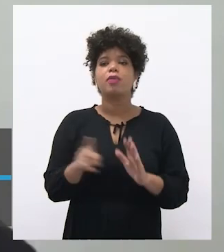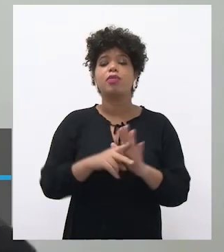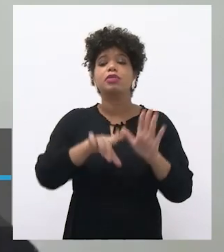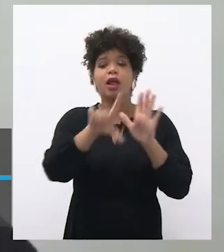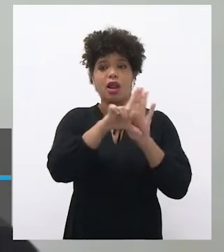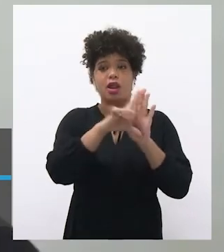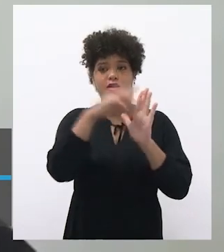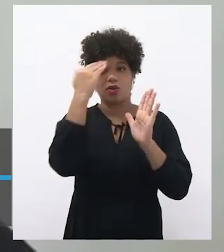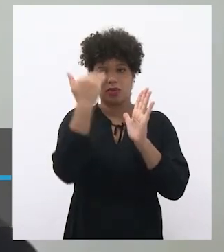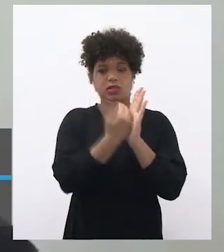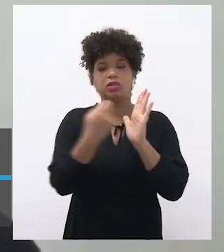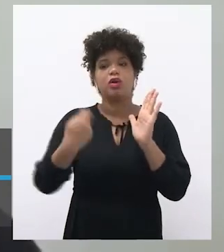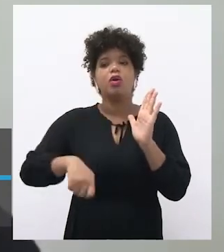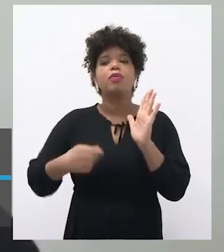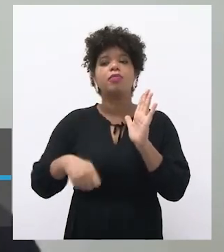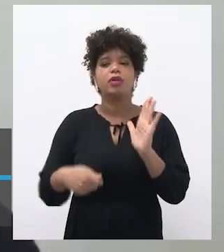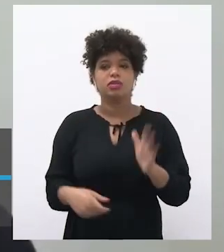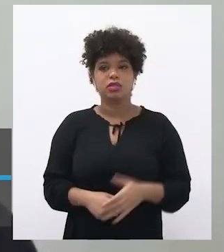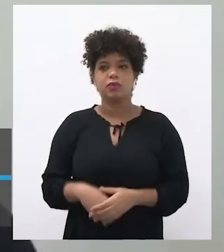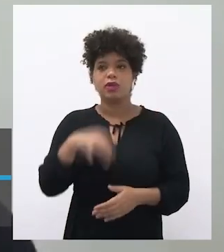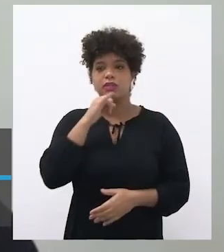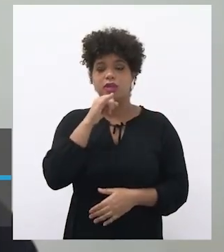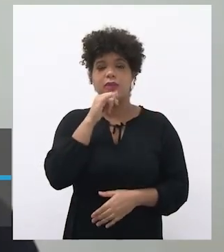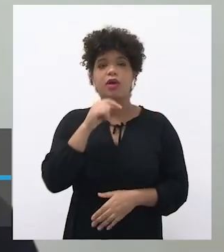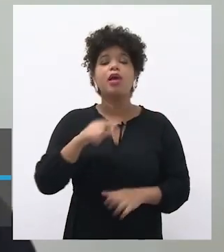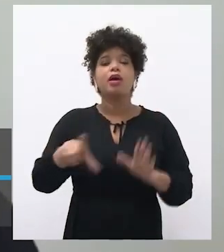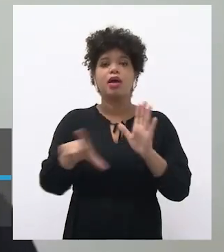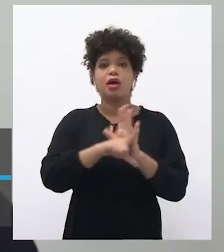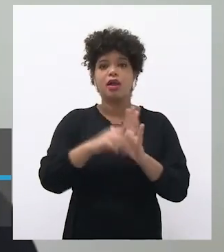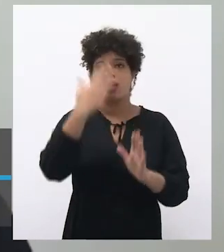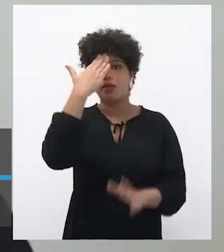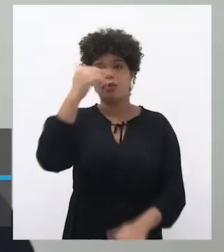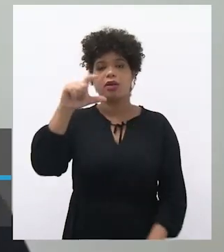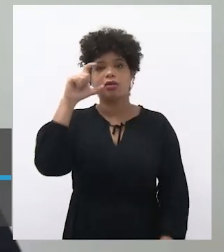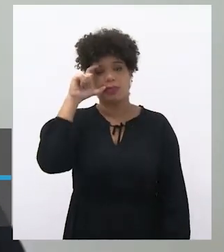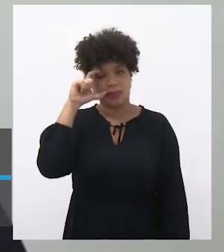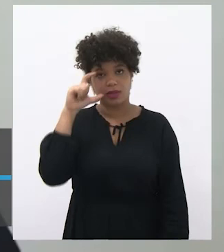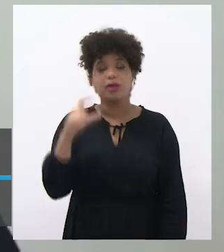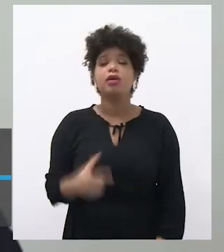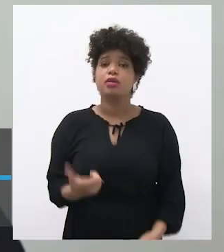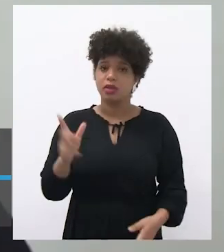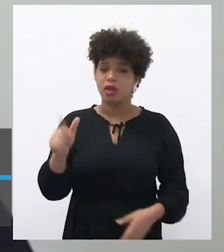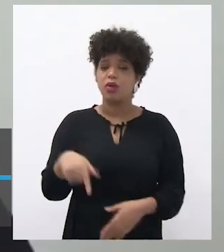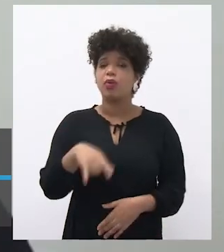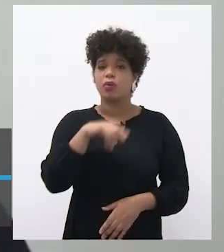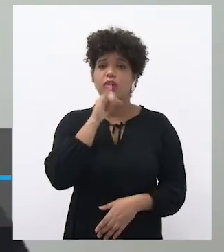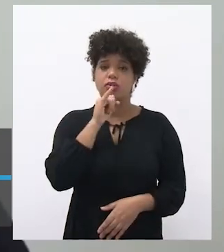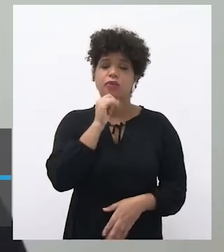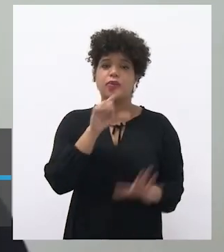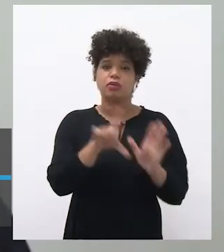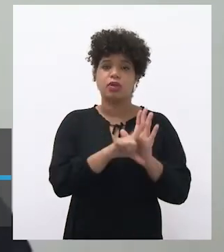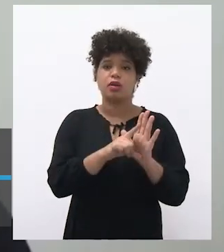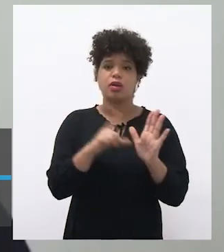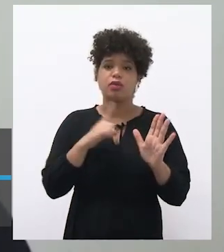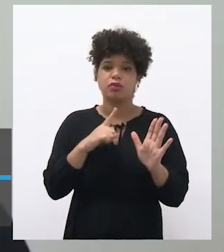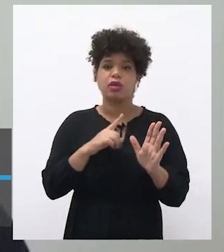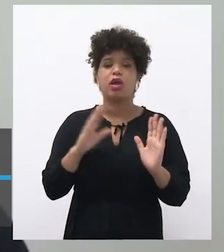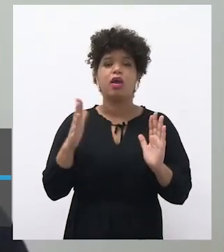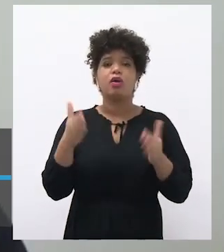obrigando, né, no âmbito internacional, a proteger as mulheres, né? Então, isso significa esse dever de proteção